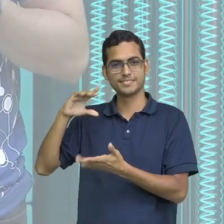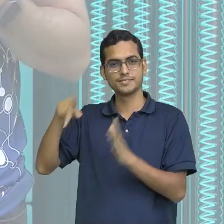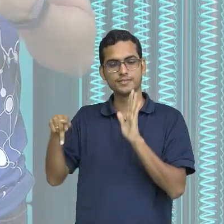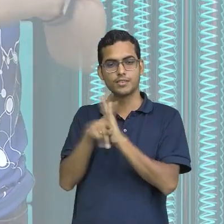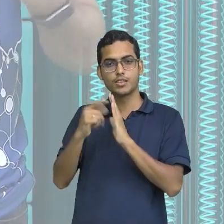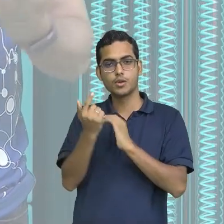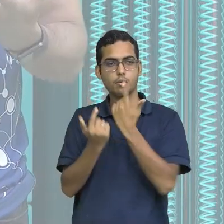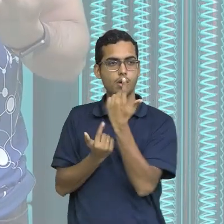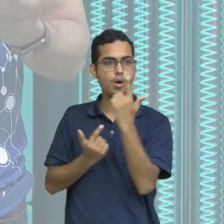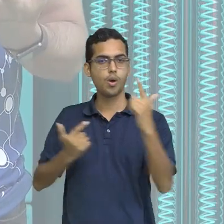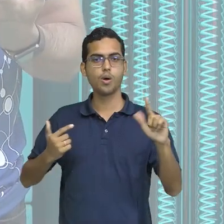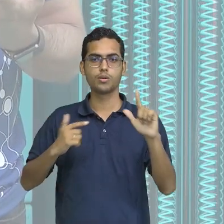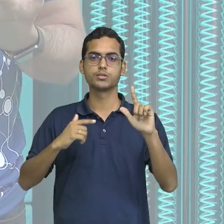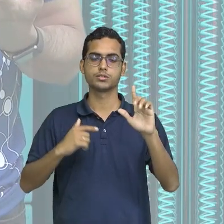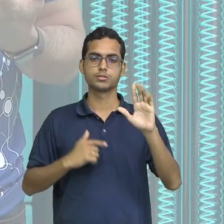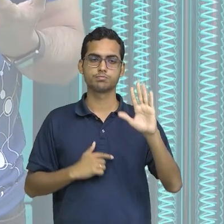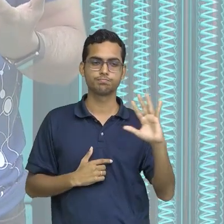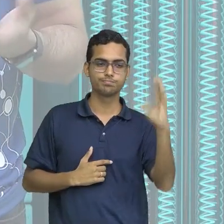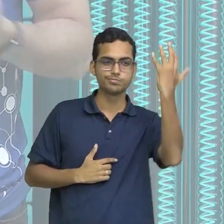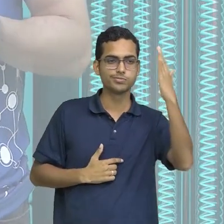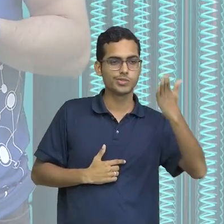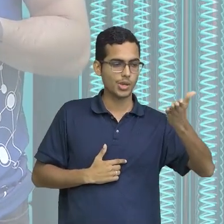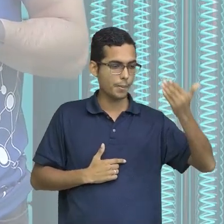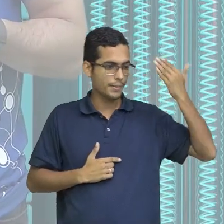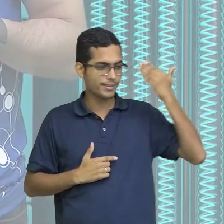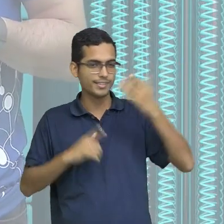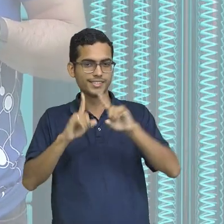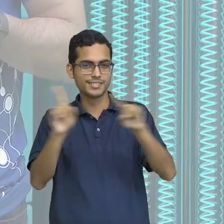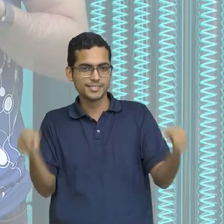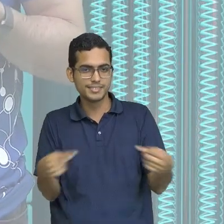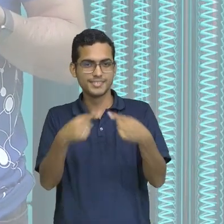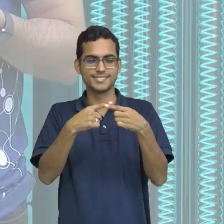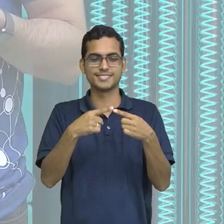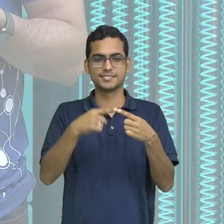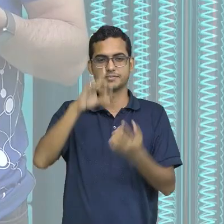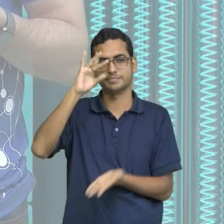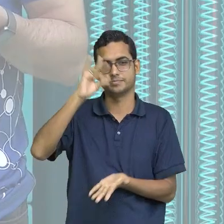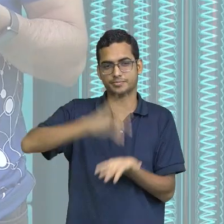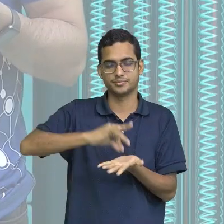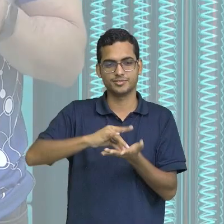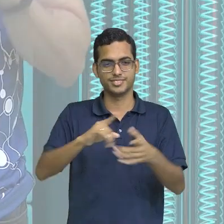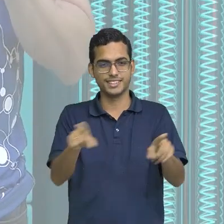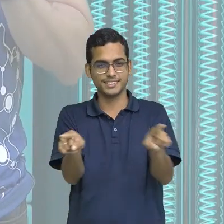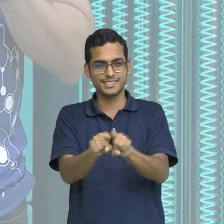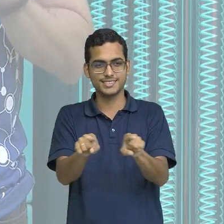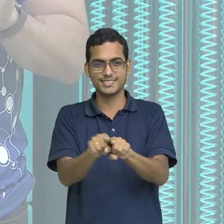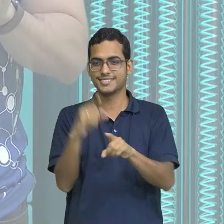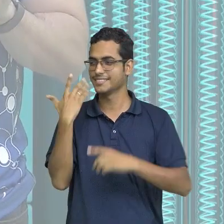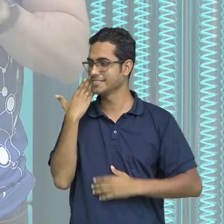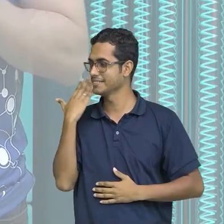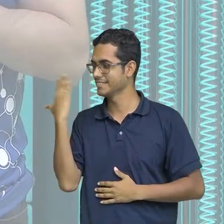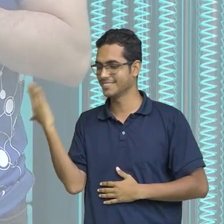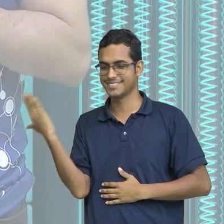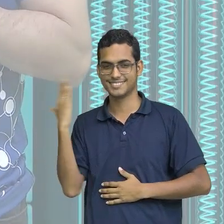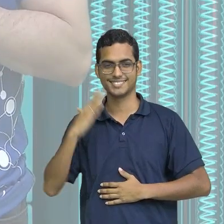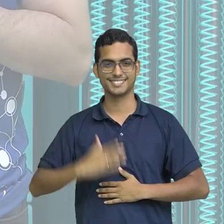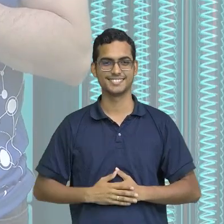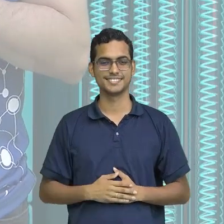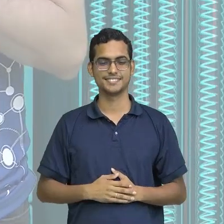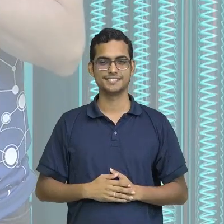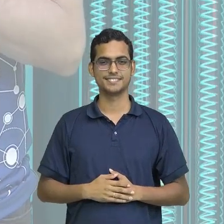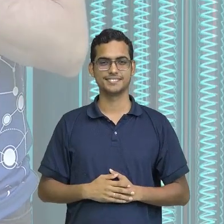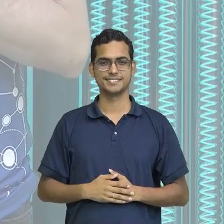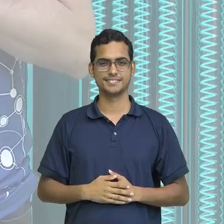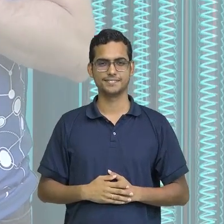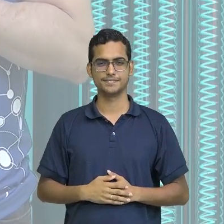passado, mas eu preciso trazer de uma forma conectada, tá? São nessas situações aqui. Quais são os primeiros passos que a gente aprende